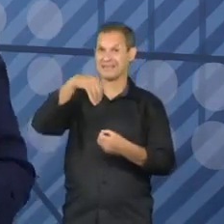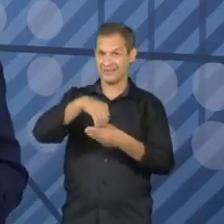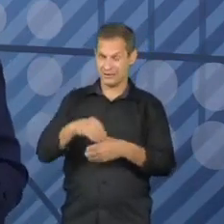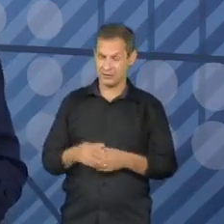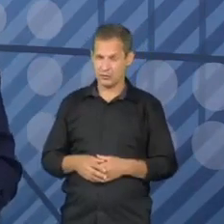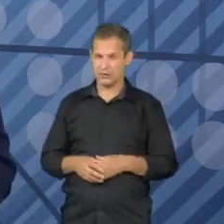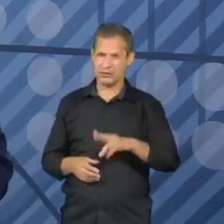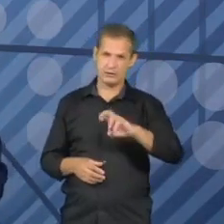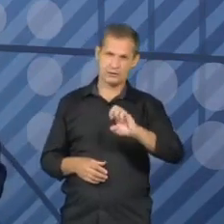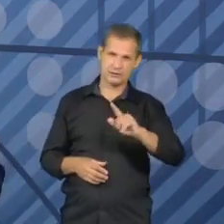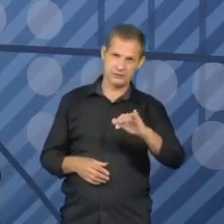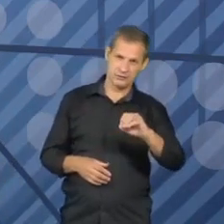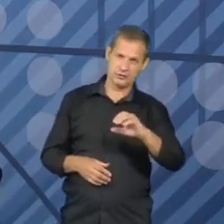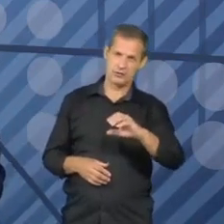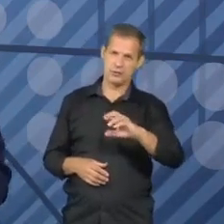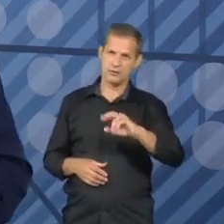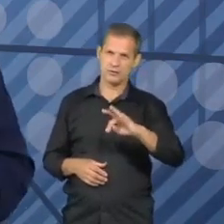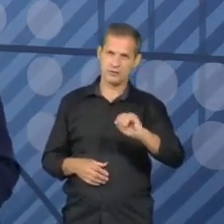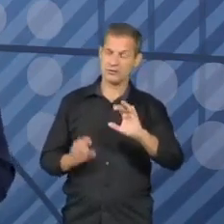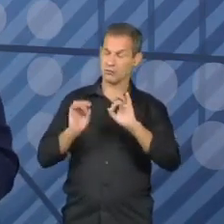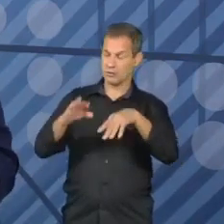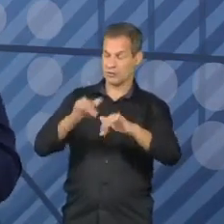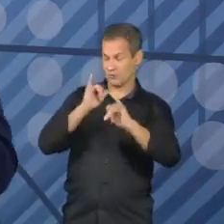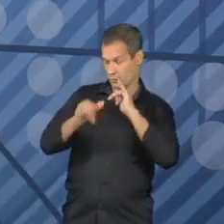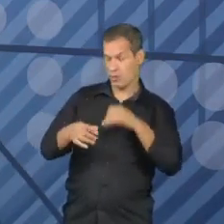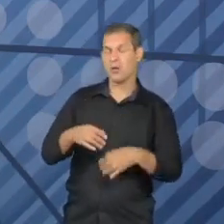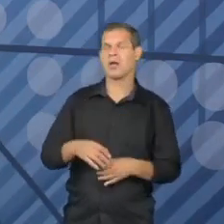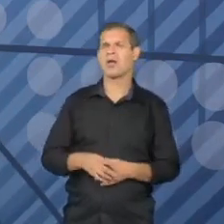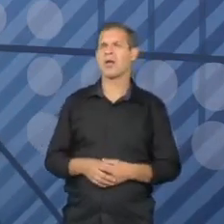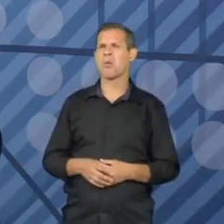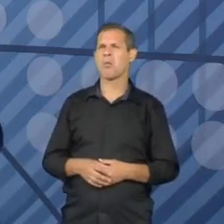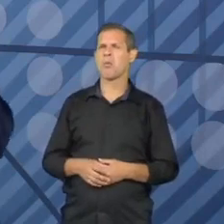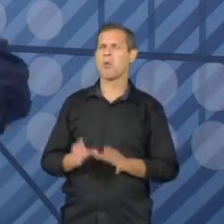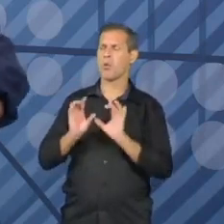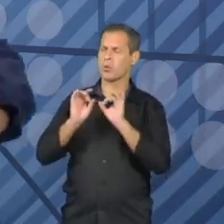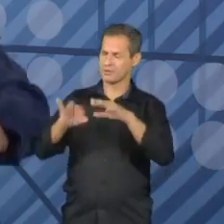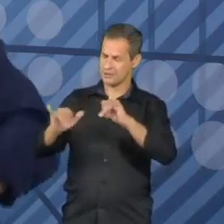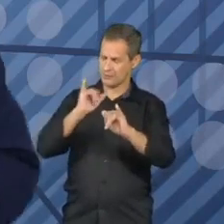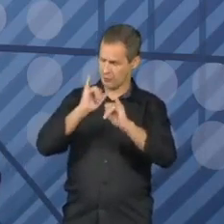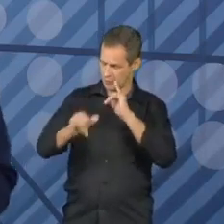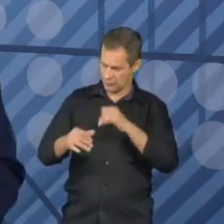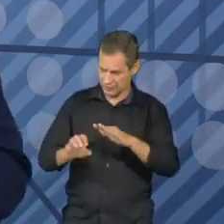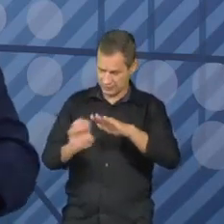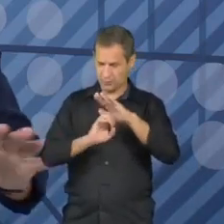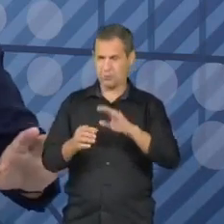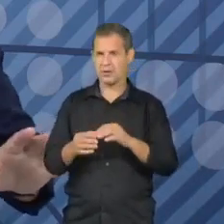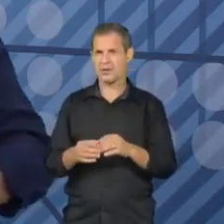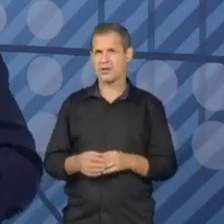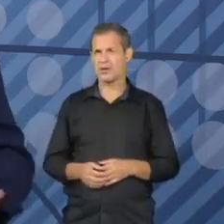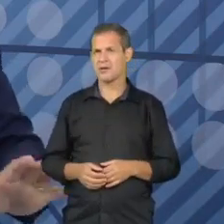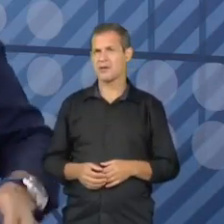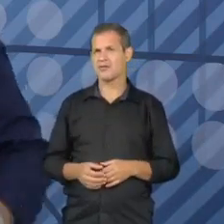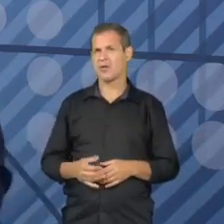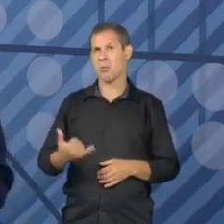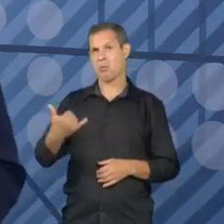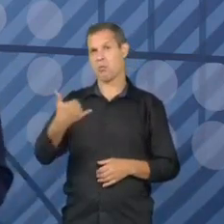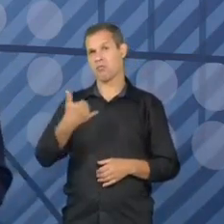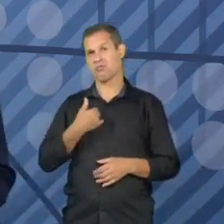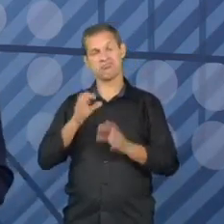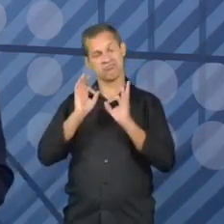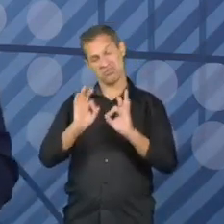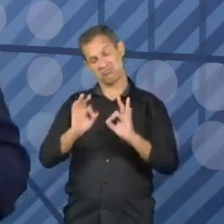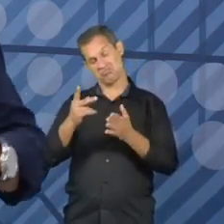região crítica, eu vou refutar essa informação. Quer dizer, eu vou rejeitar. A informação que a empresa me passou aqui, ela não está